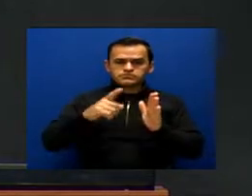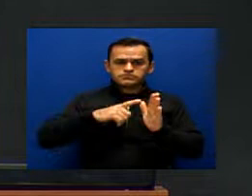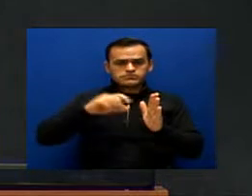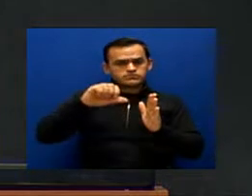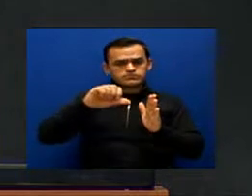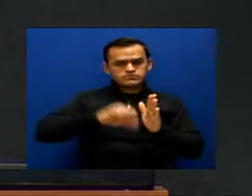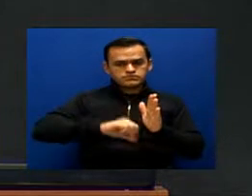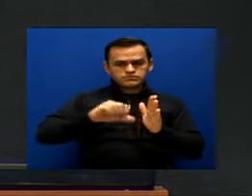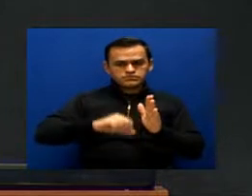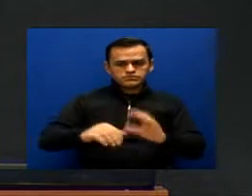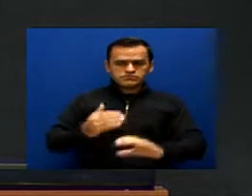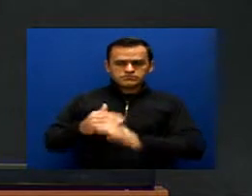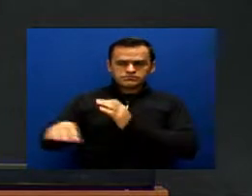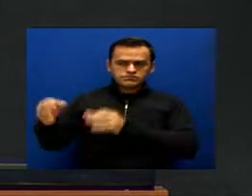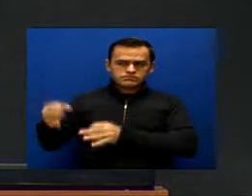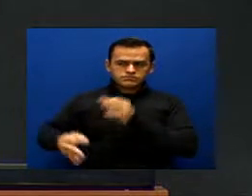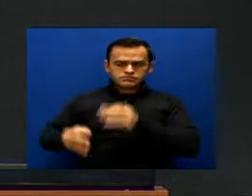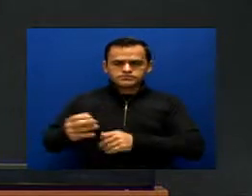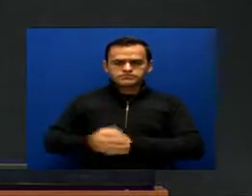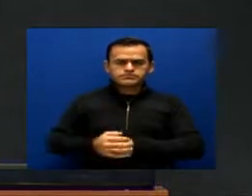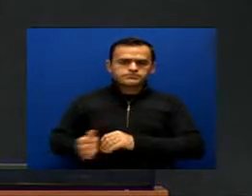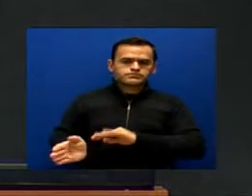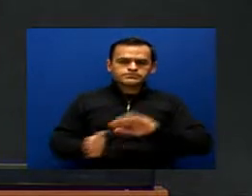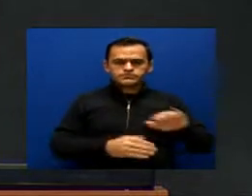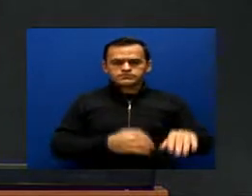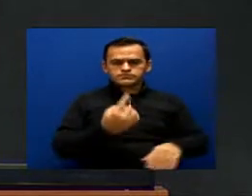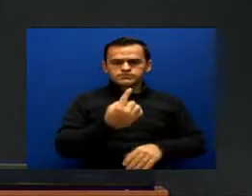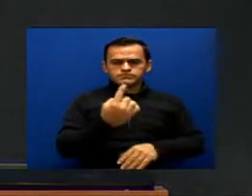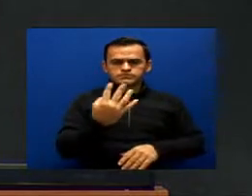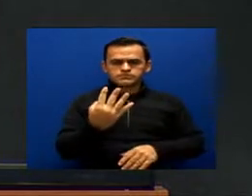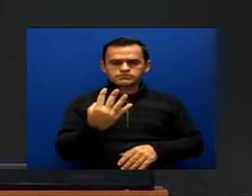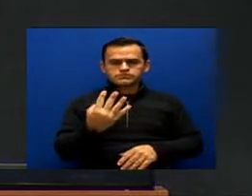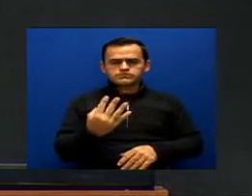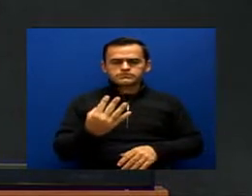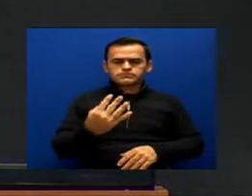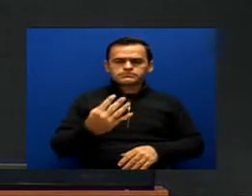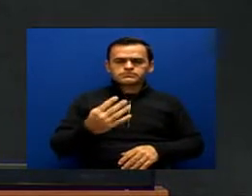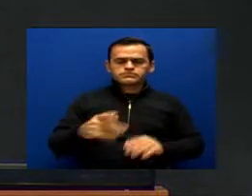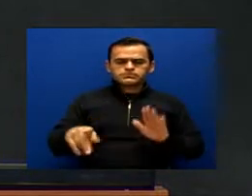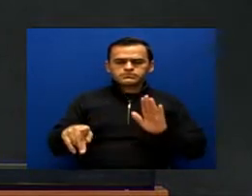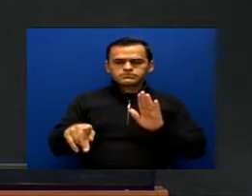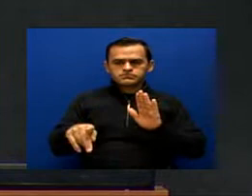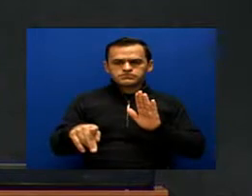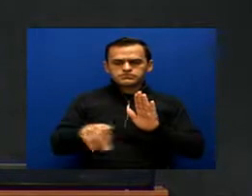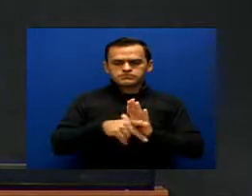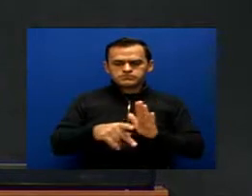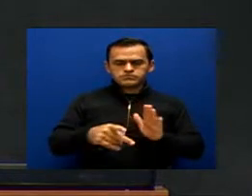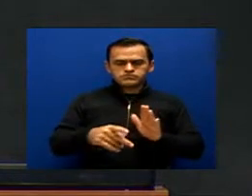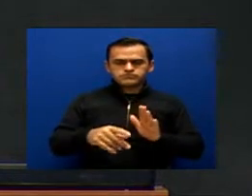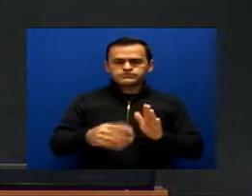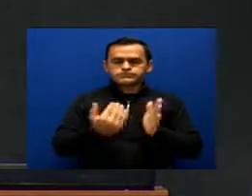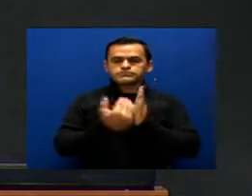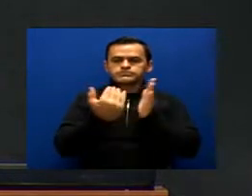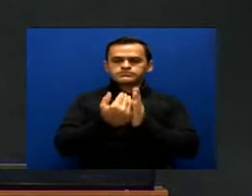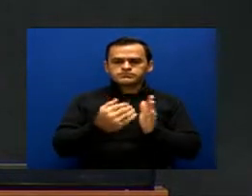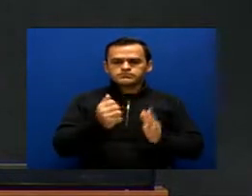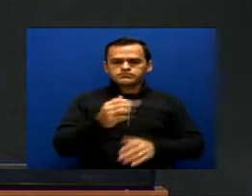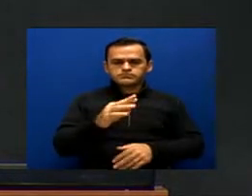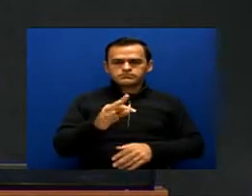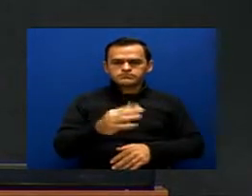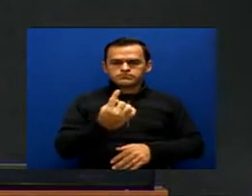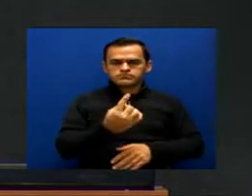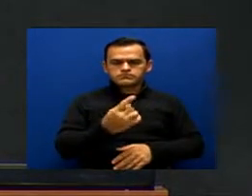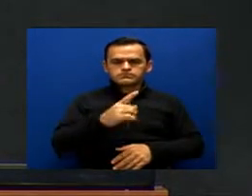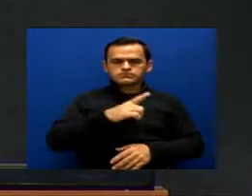vai para as demais comissões. Projeto de lei 114 do Edil Pérez Regis Mendonça de Lima altera o artigo 1º que dispõe